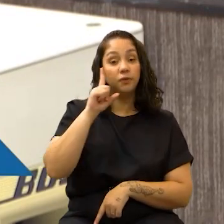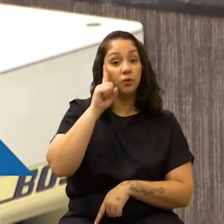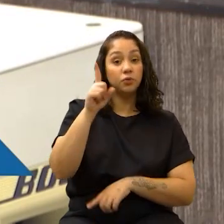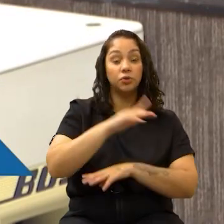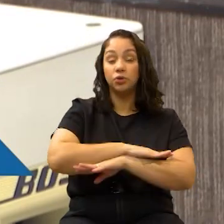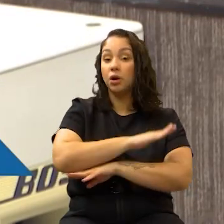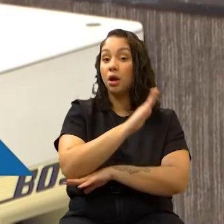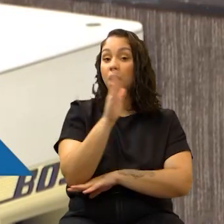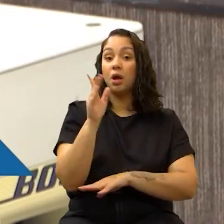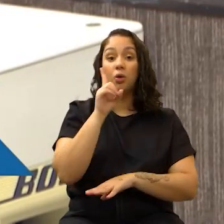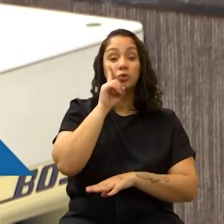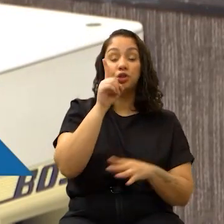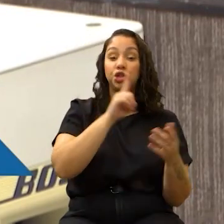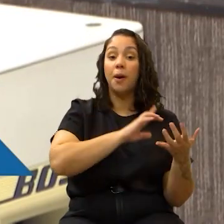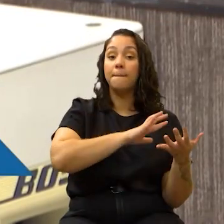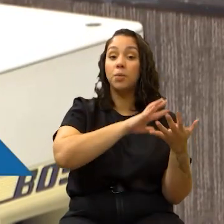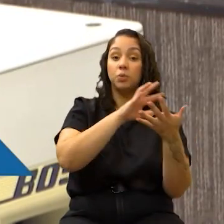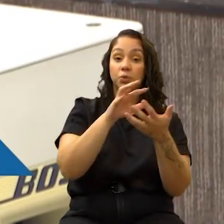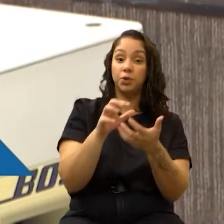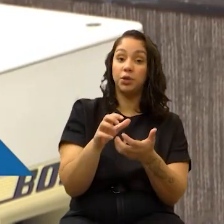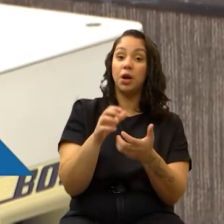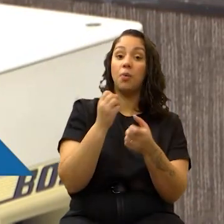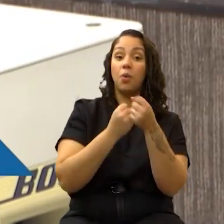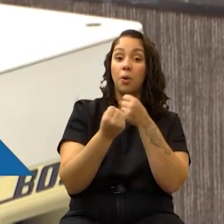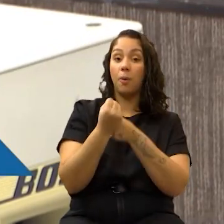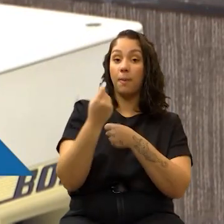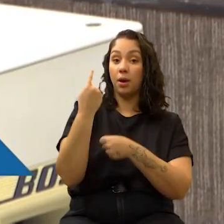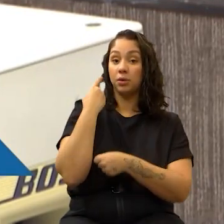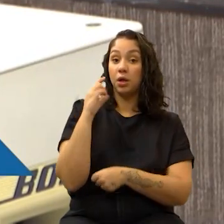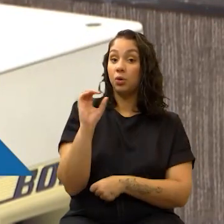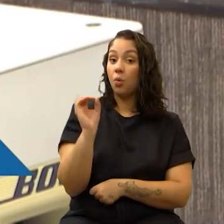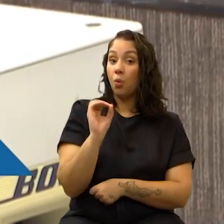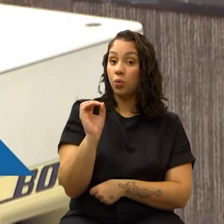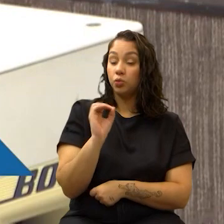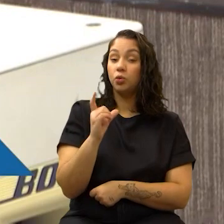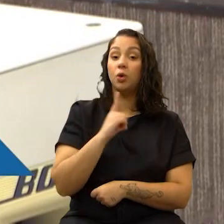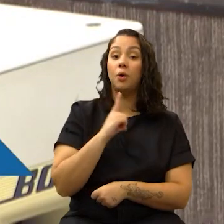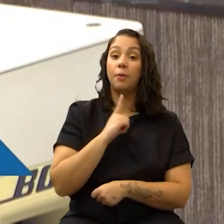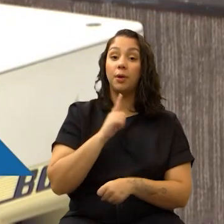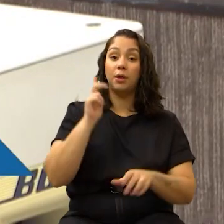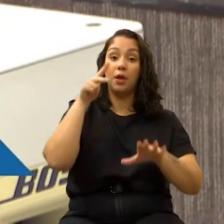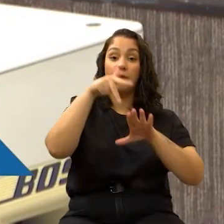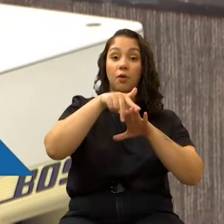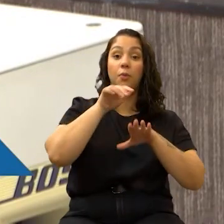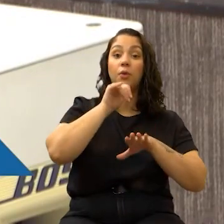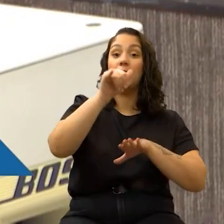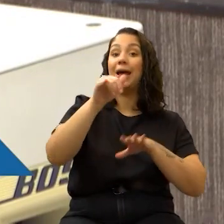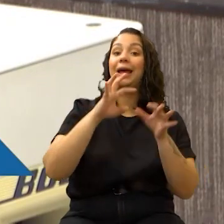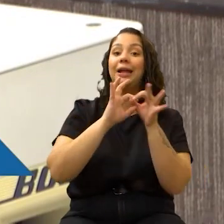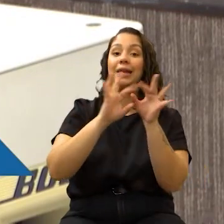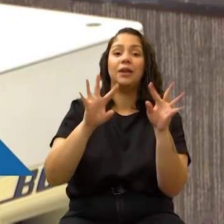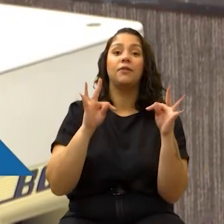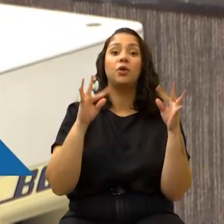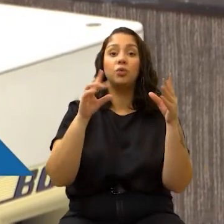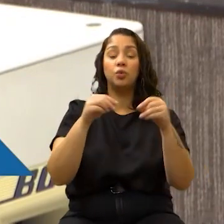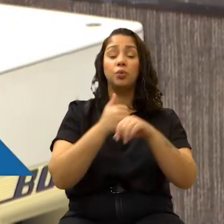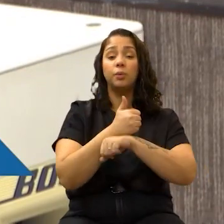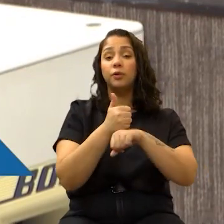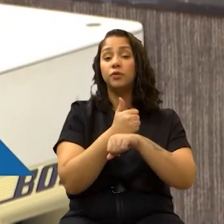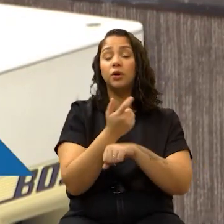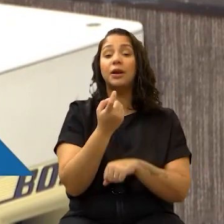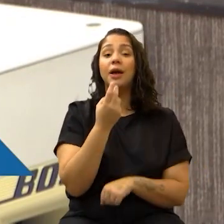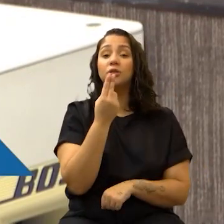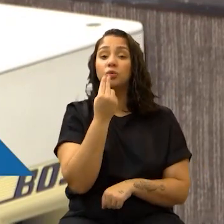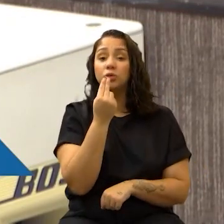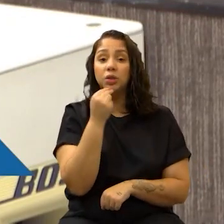Nós tivemos o Dia Mundial da Alimentação ano passado, no mês de outubro. Nós fizemos uma tribuna livre com todos os